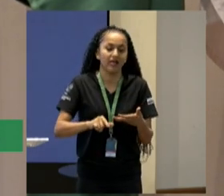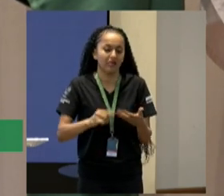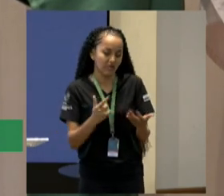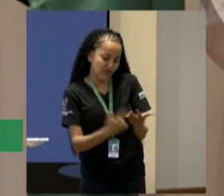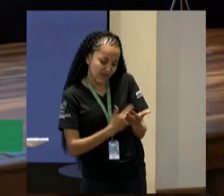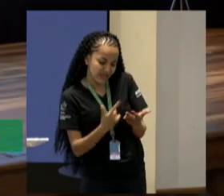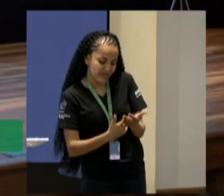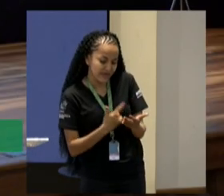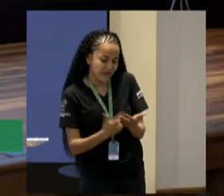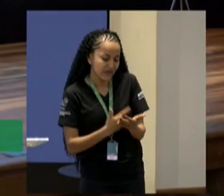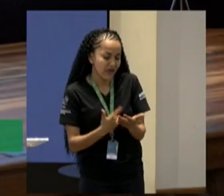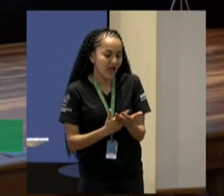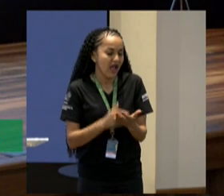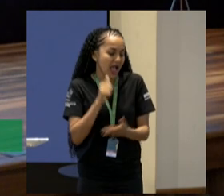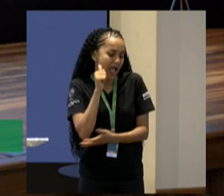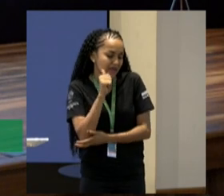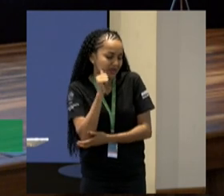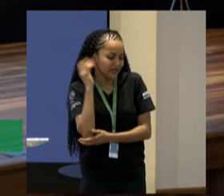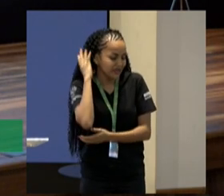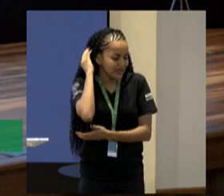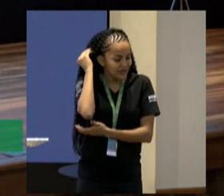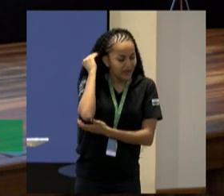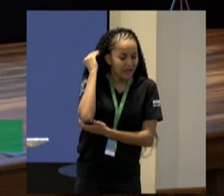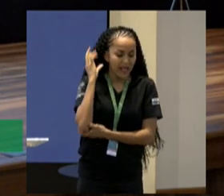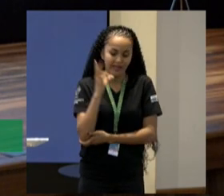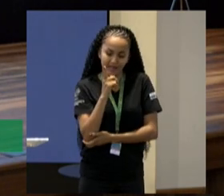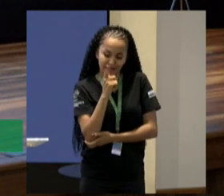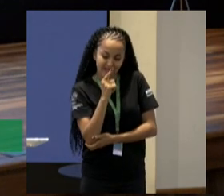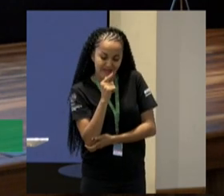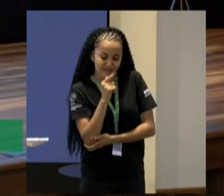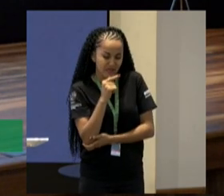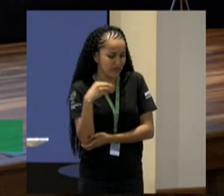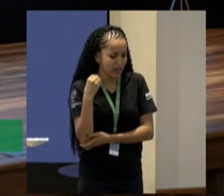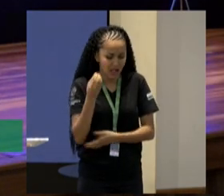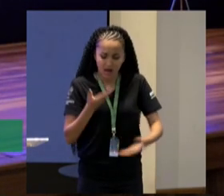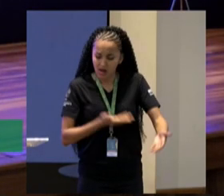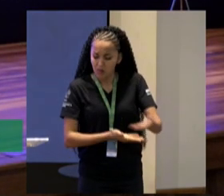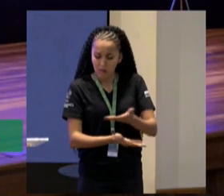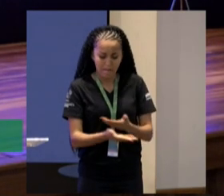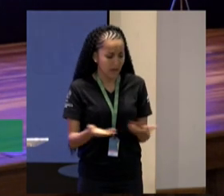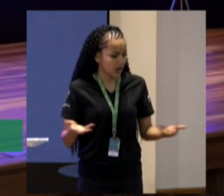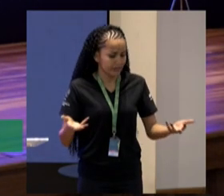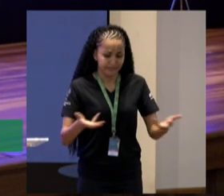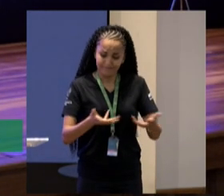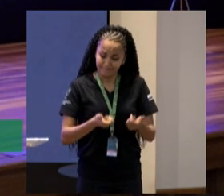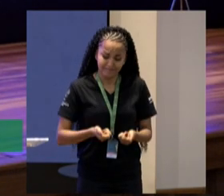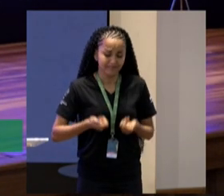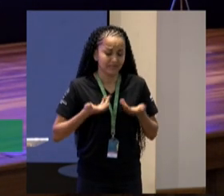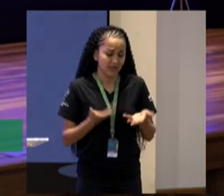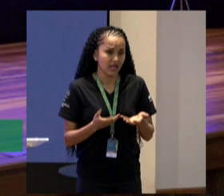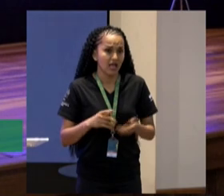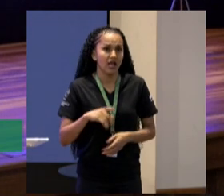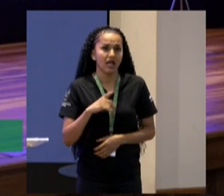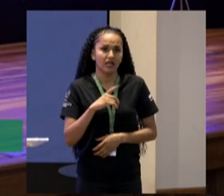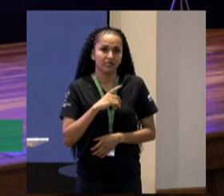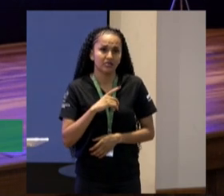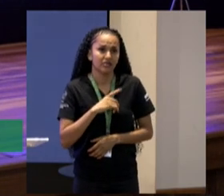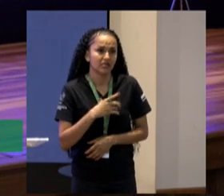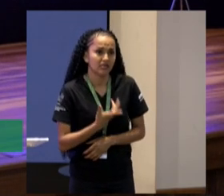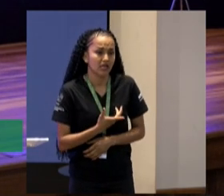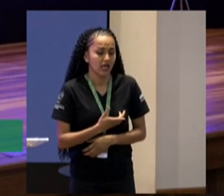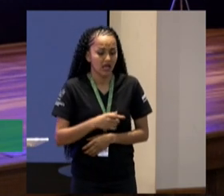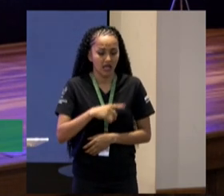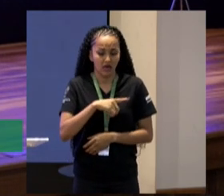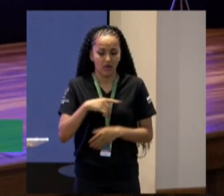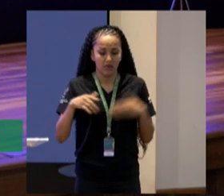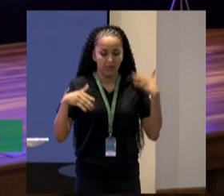Cabelos d'Água, e foi um momento assim, incrível para a gente também de troca. E aí a gente tem as saídas de estudo,